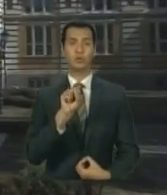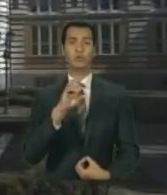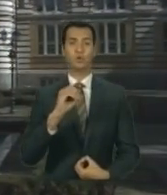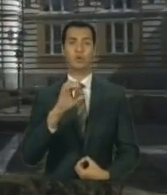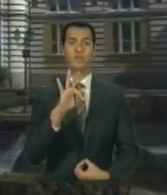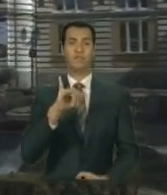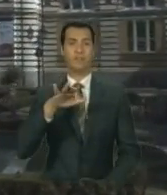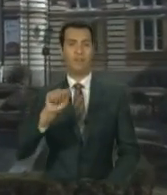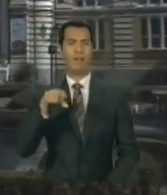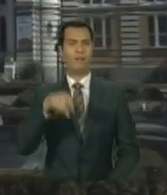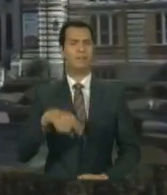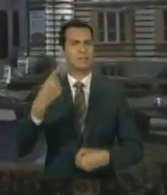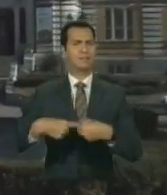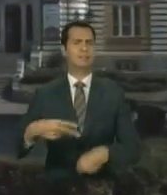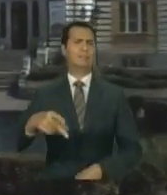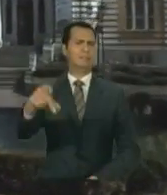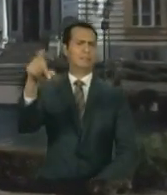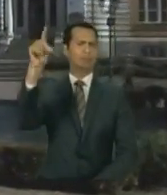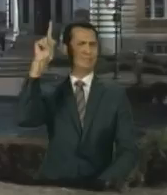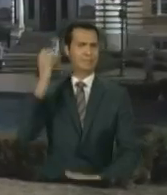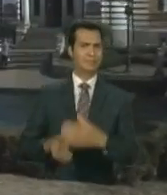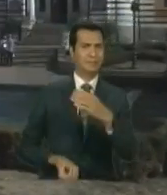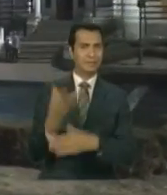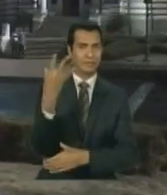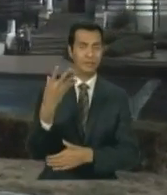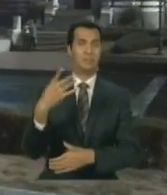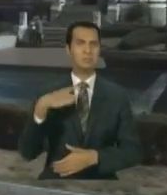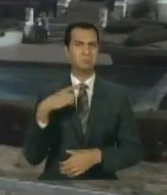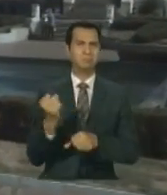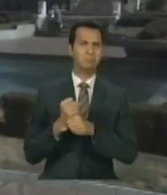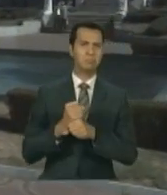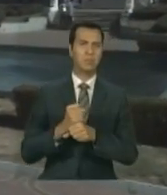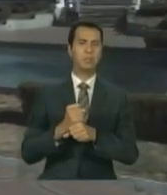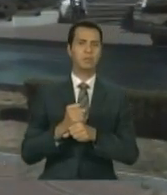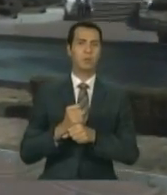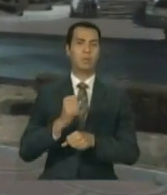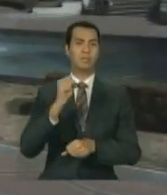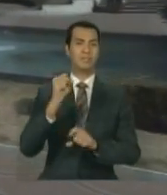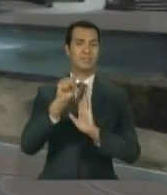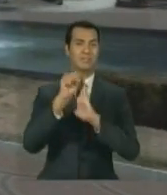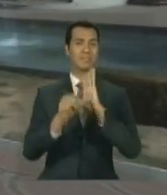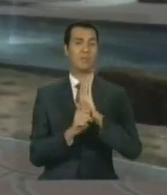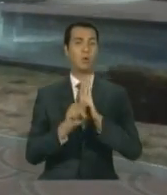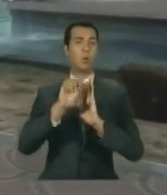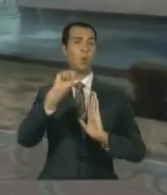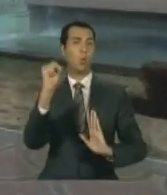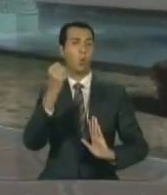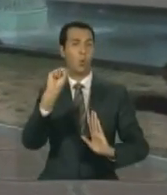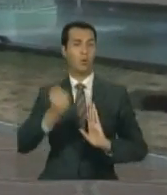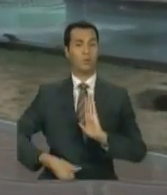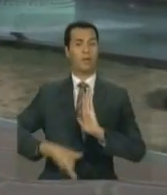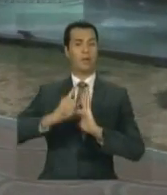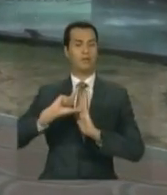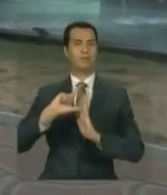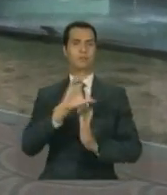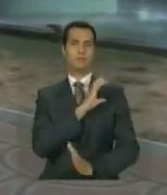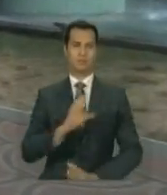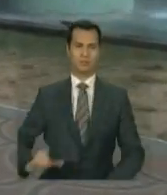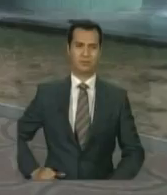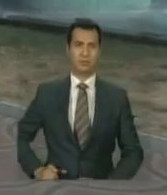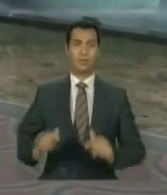da Europa. A história narra relatos do século 8 antes de Cristo. Hoje a cidade é o centro